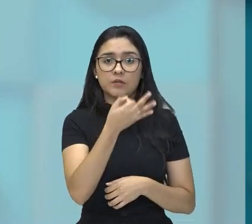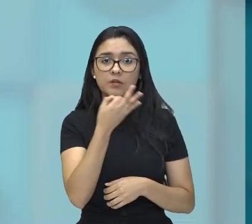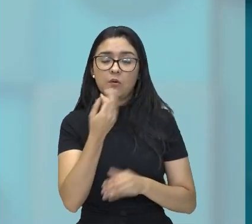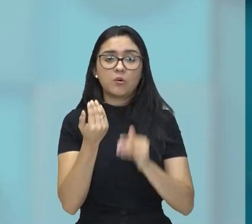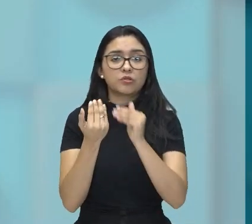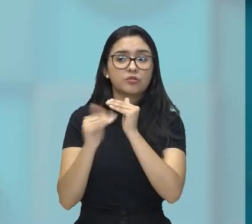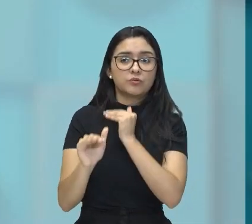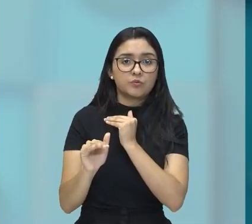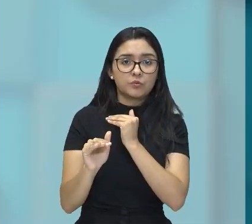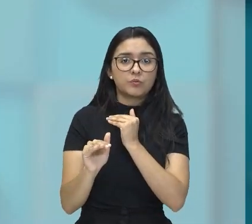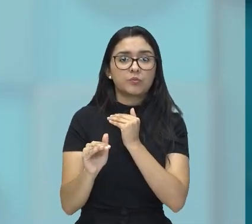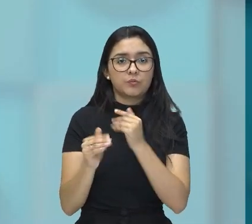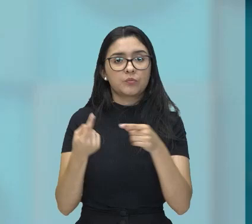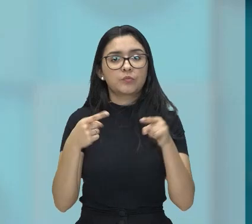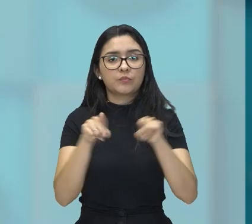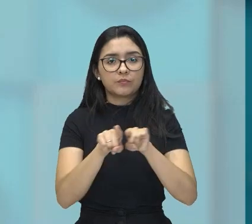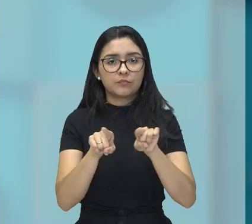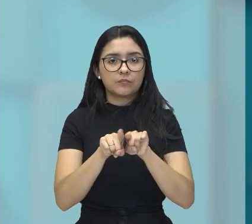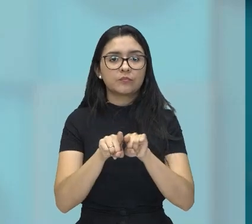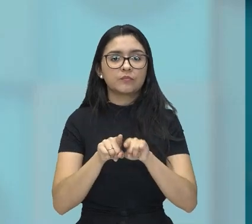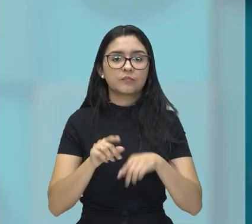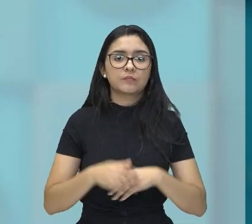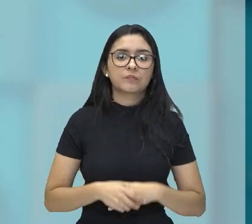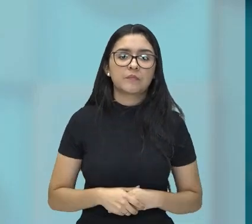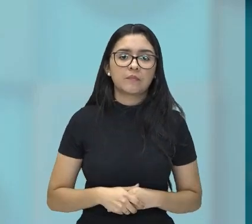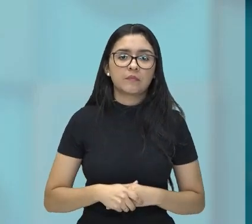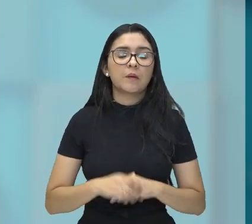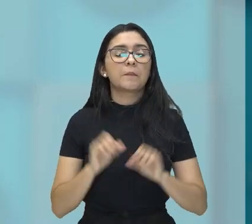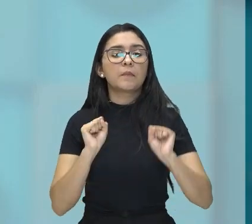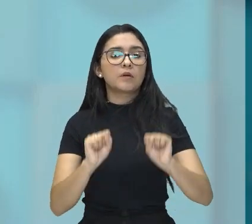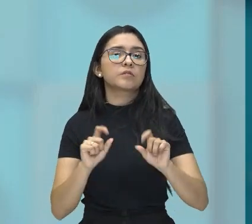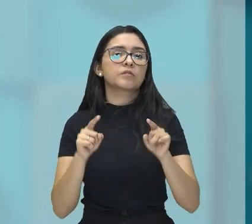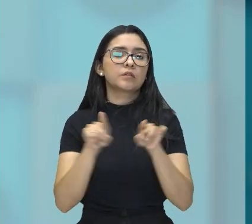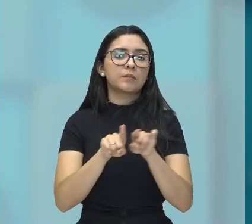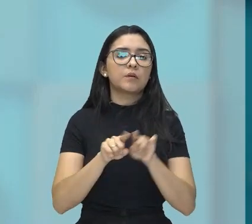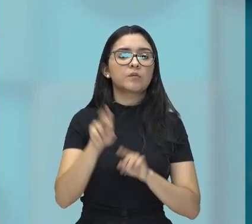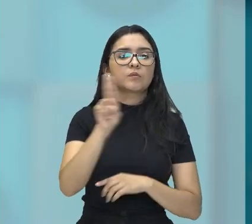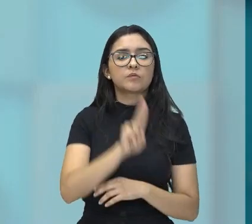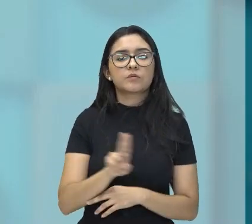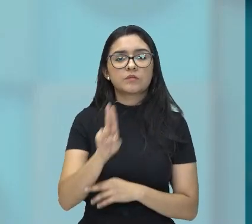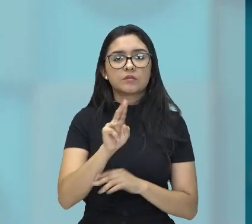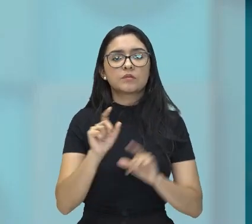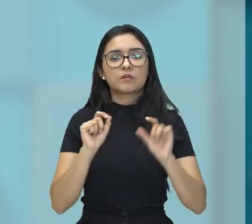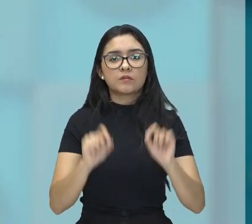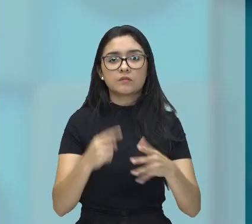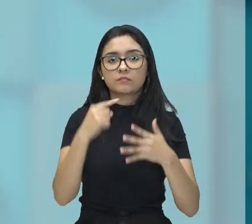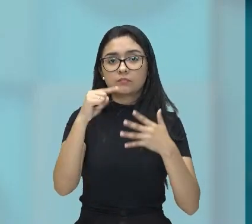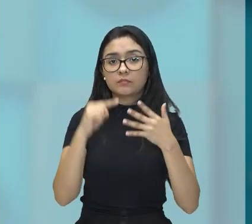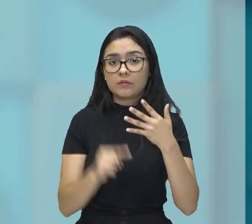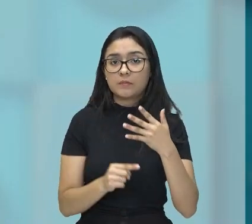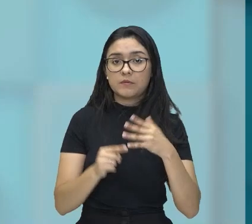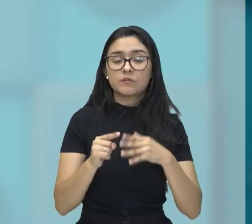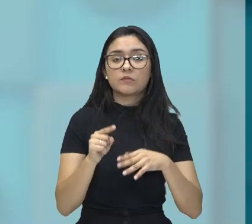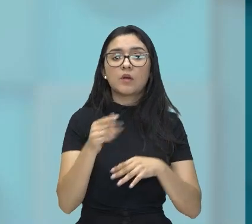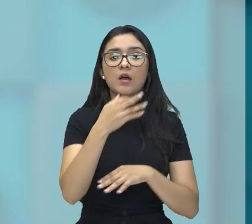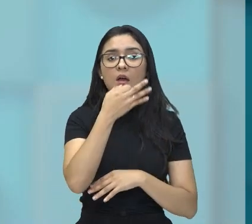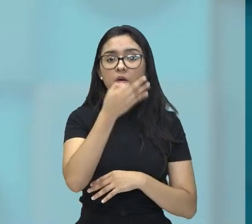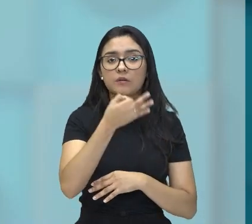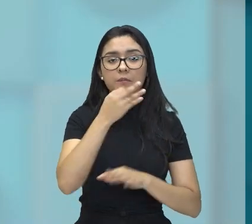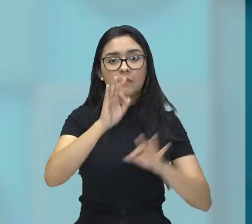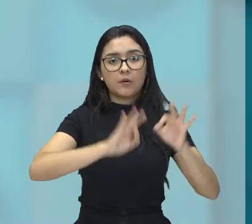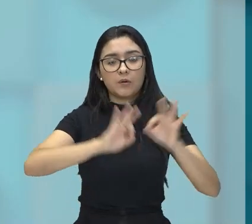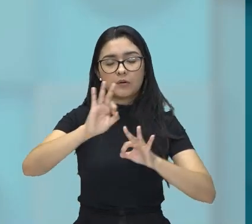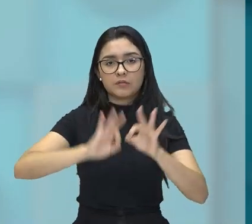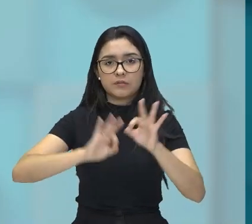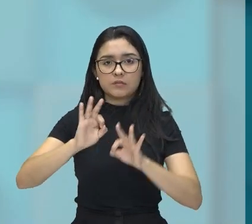de ponderação, que é exatamente a negociação. Pode ser utilizado esses operadores argumentativos também para organizar